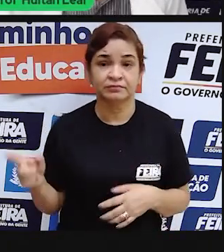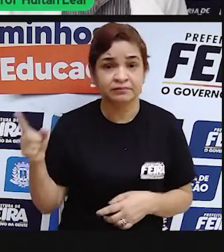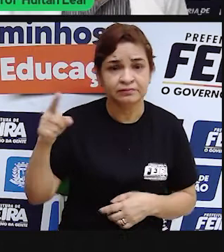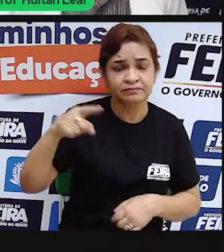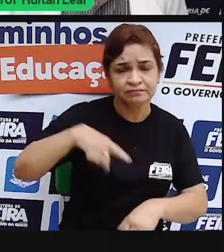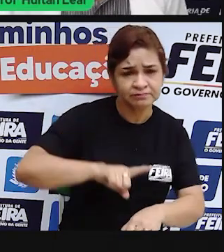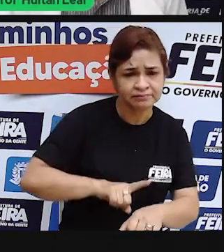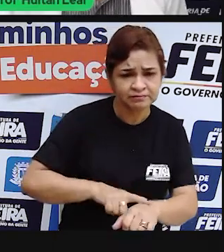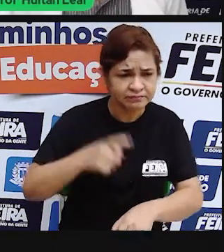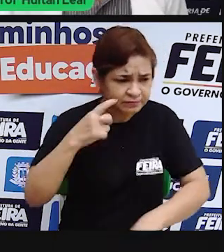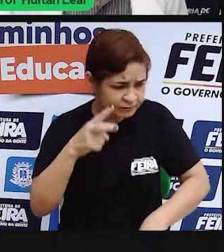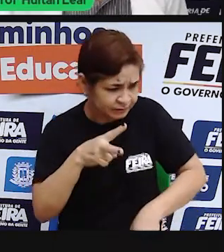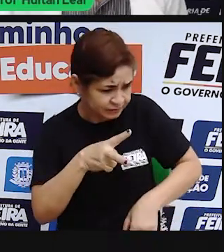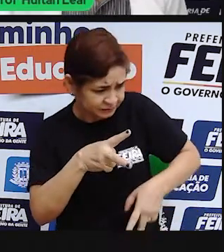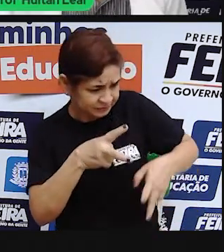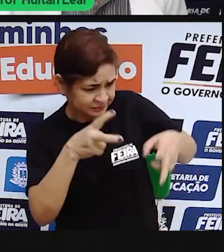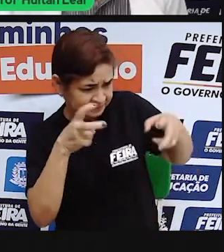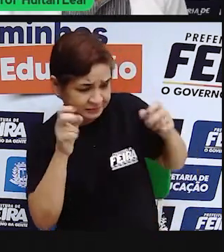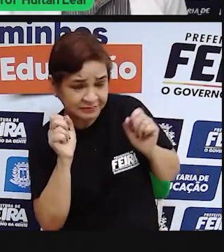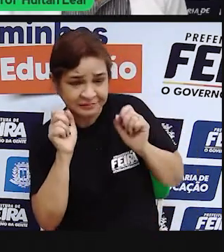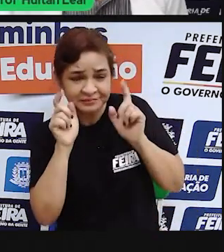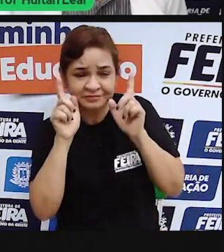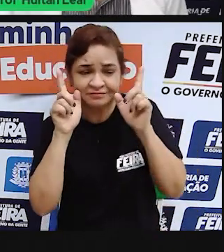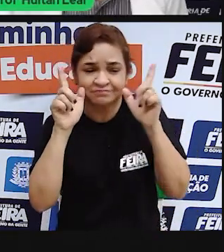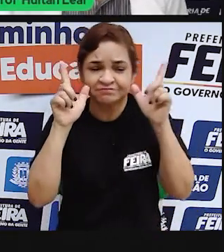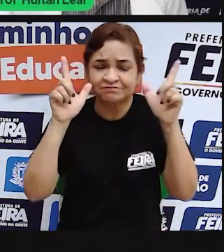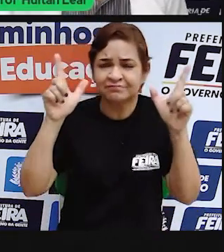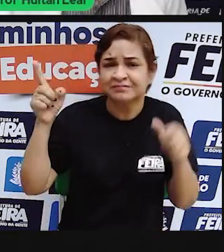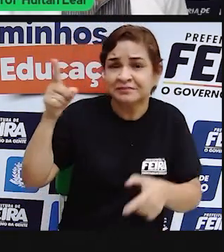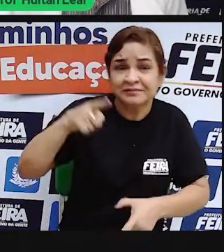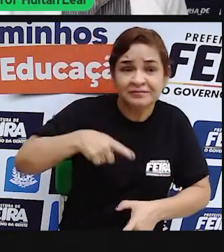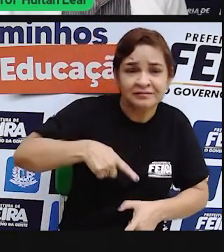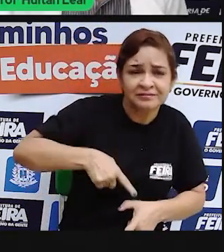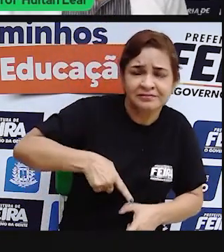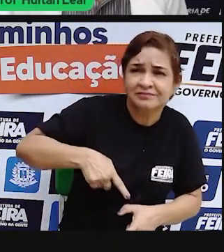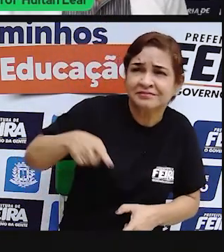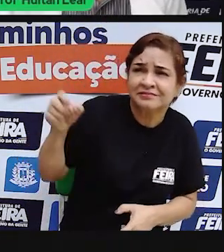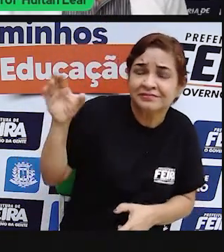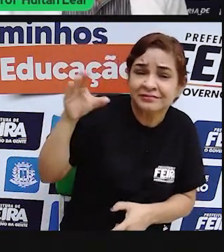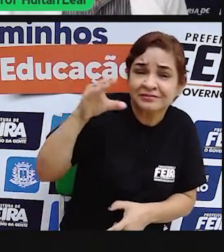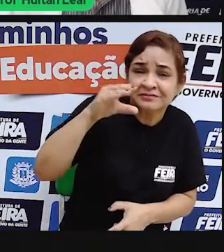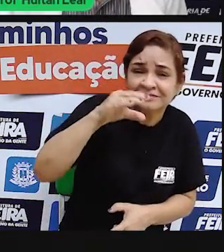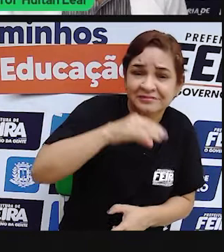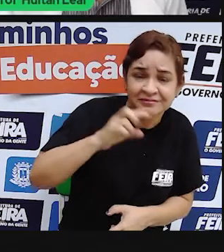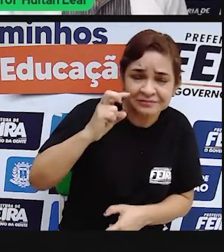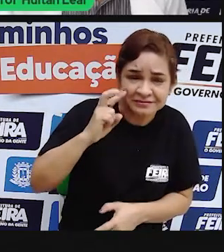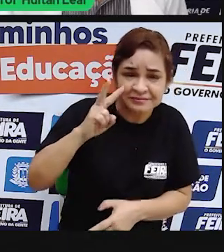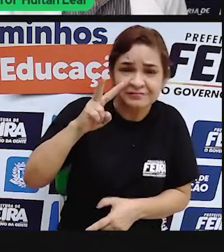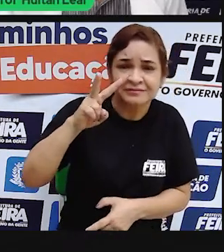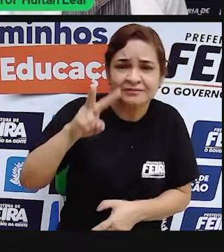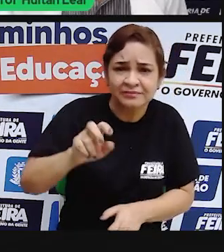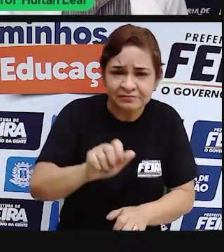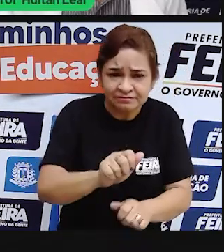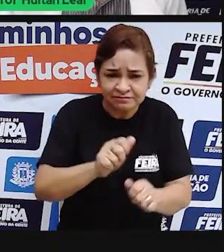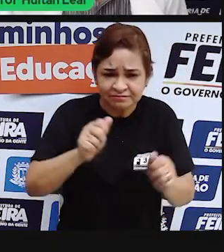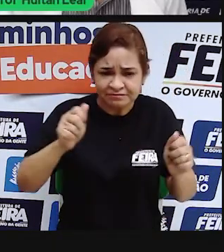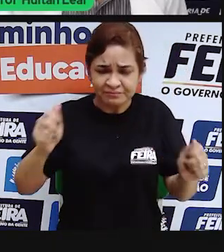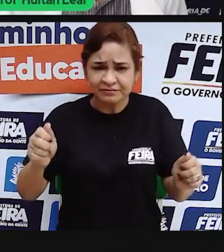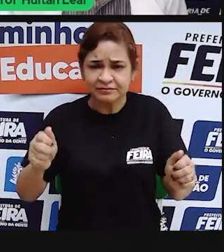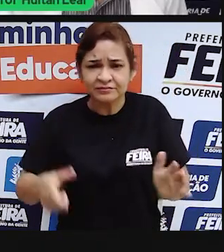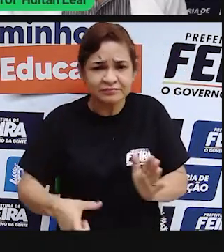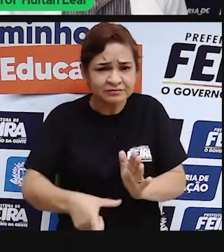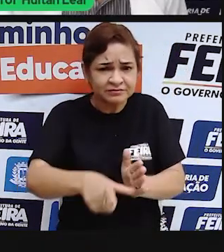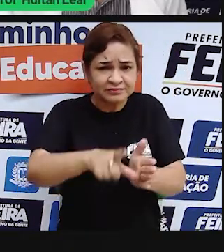Cheguei a tempo de te ver acordar. Eu vim correndo à frente do som. Abri a porta e